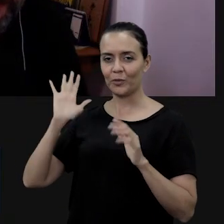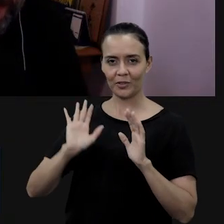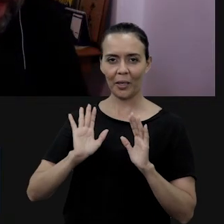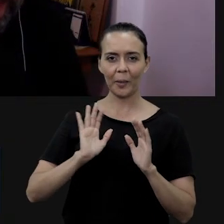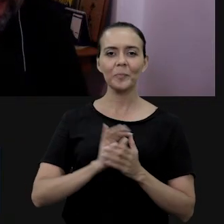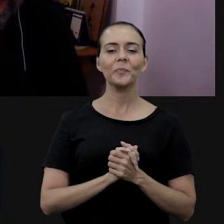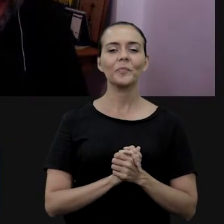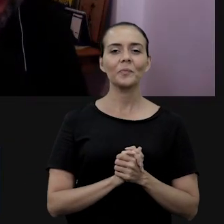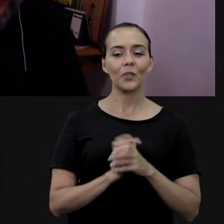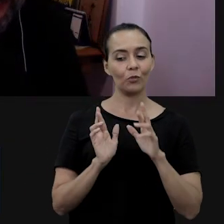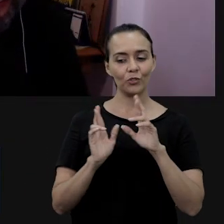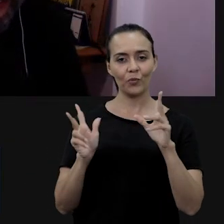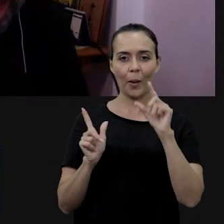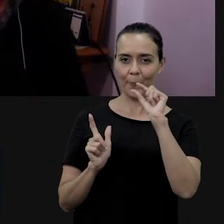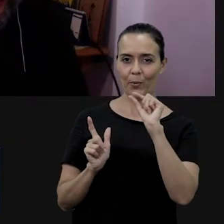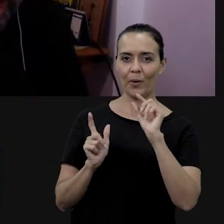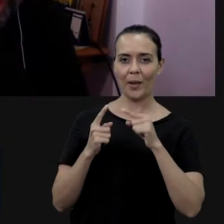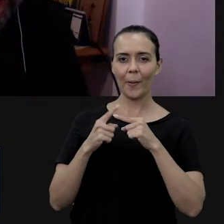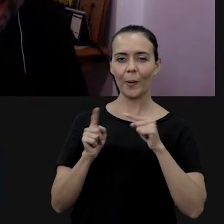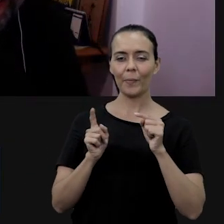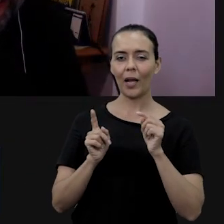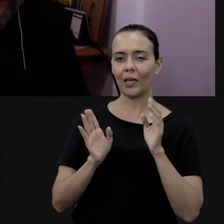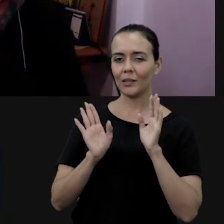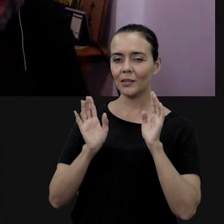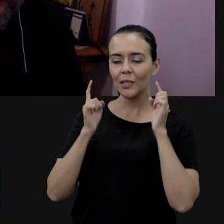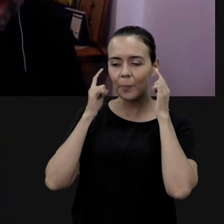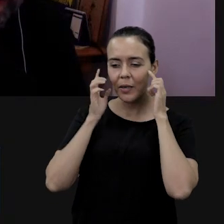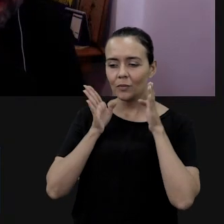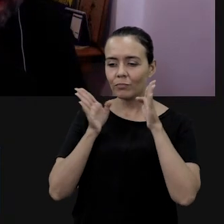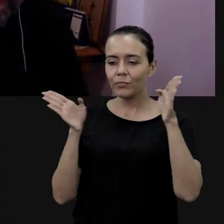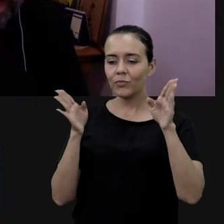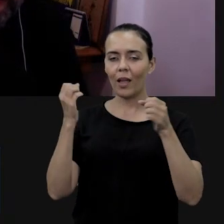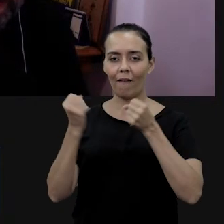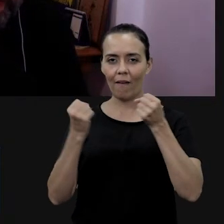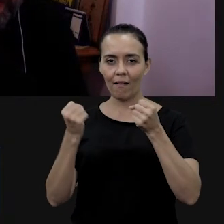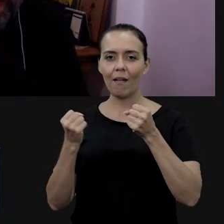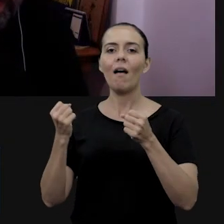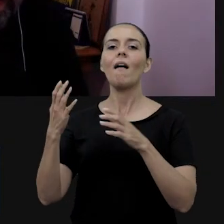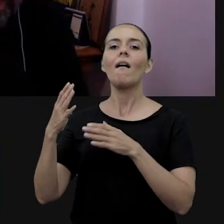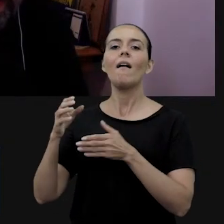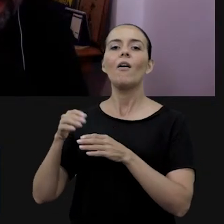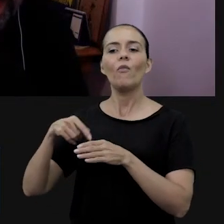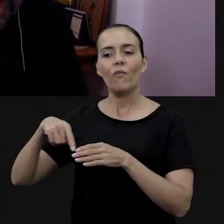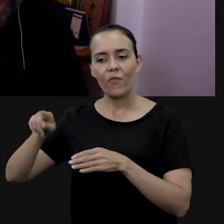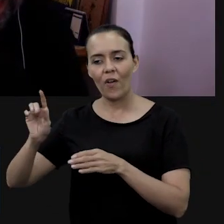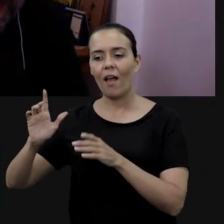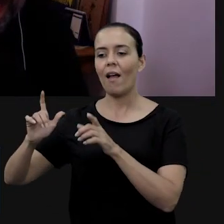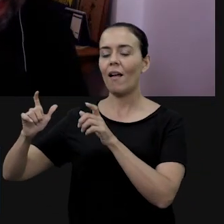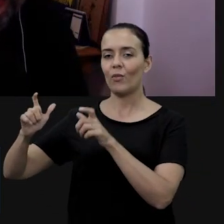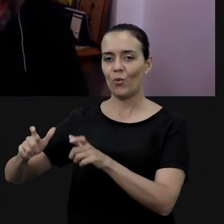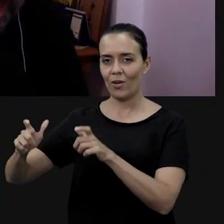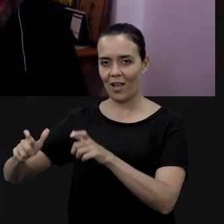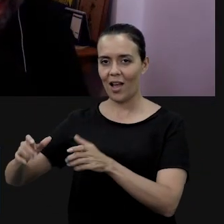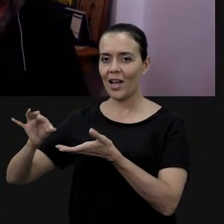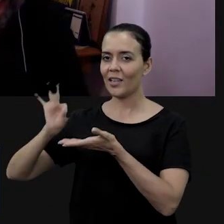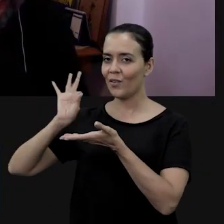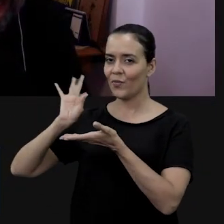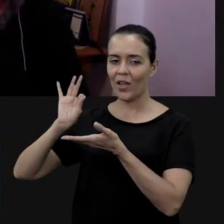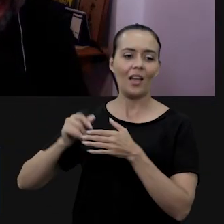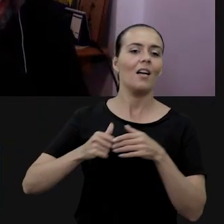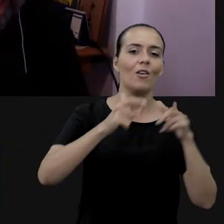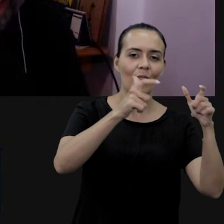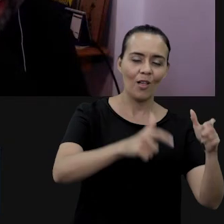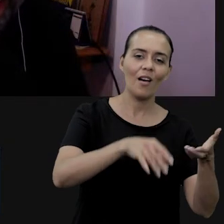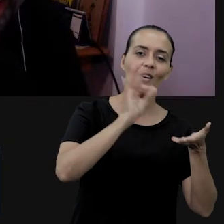entre dois, né? Não sei se às vezes Sim, três, e aí entra dentro de um carro também, vai para algum lugar. Eu